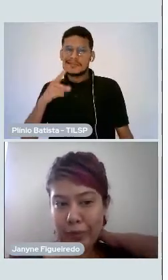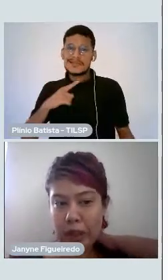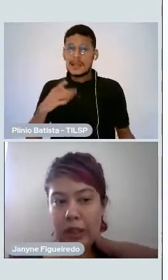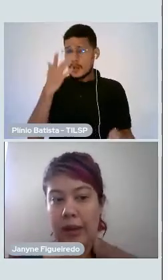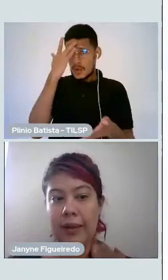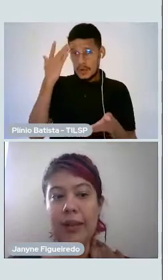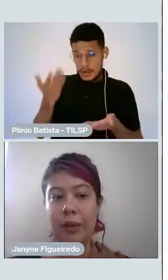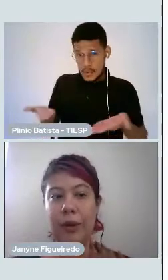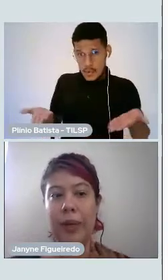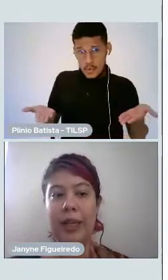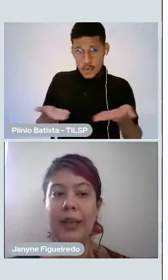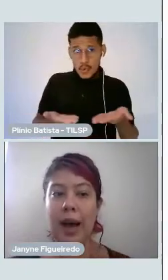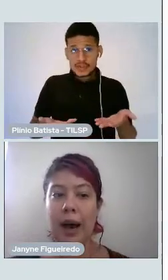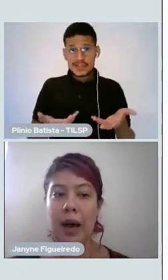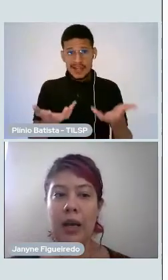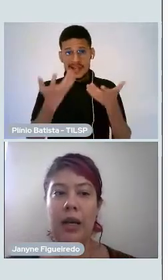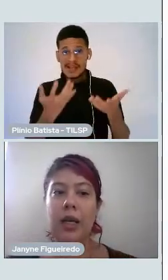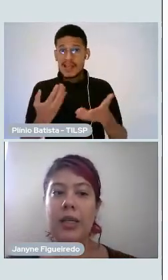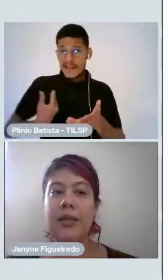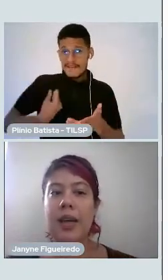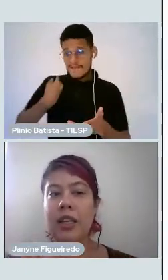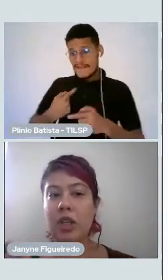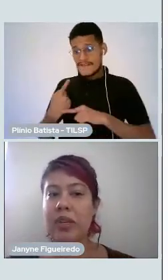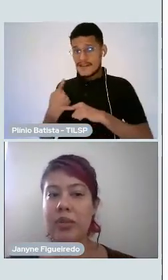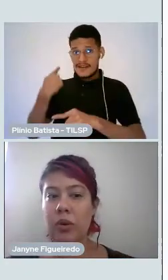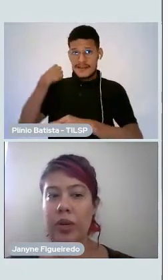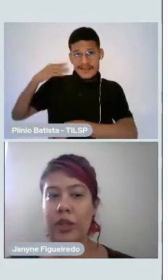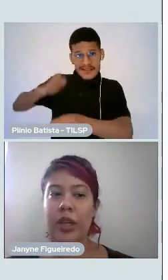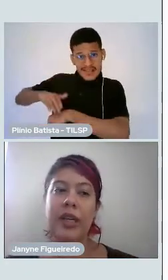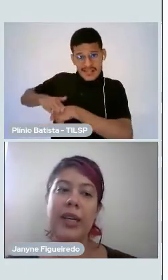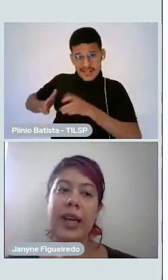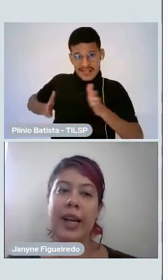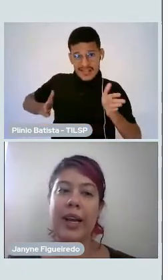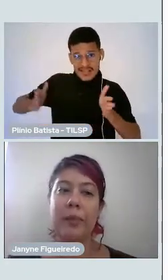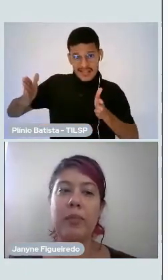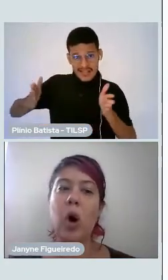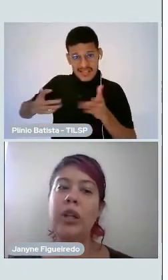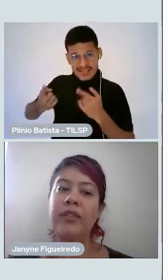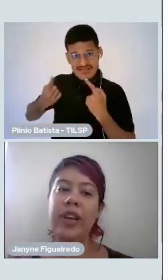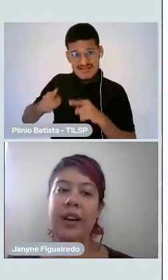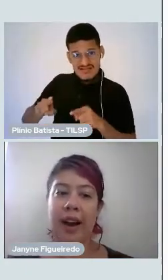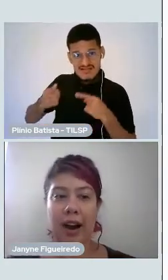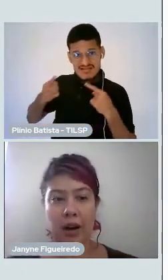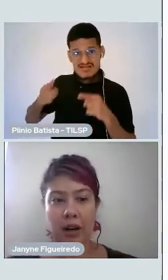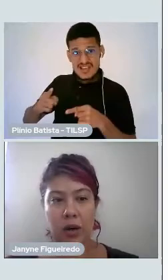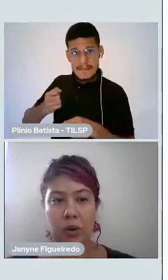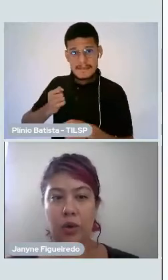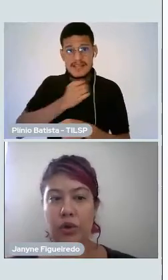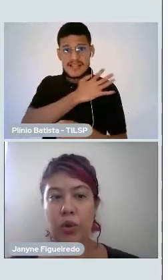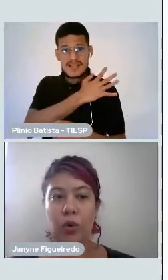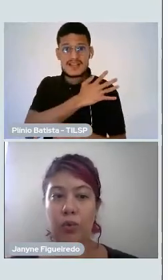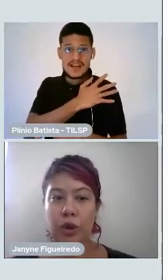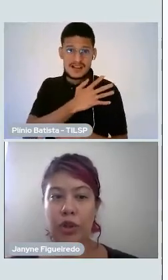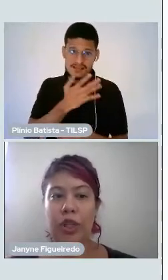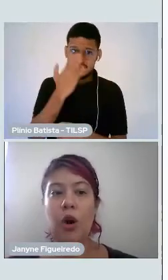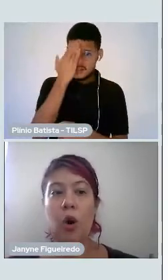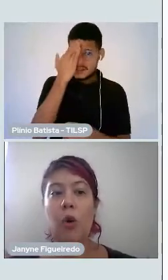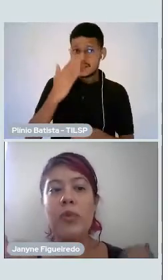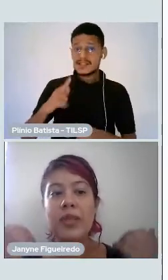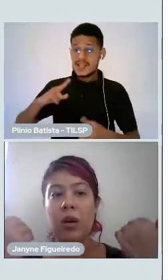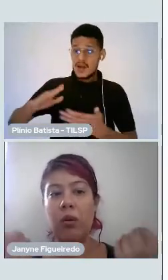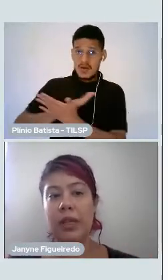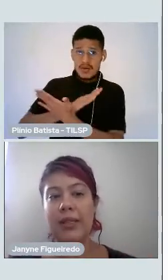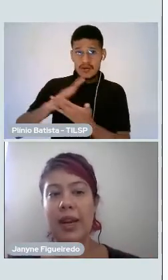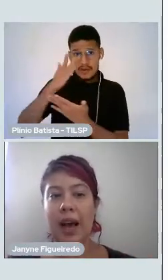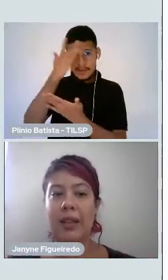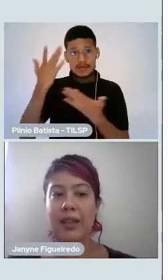revivalismo da ditadura militar e de certas pessoas quererem modificar os rumos de